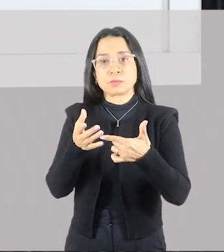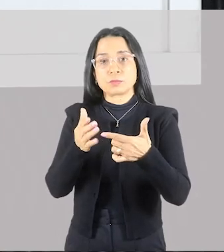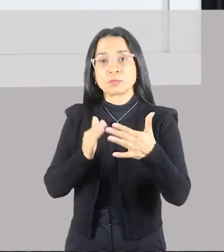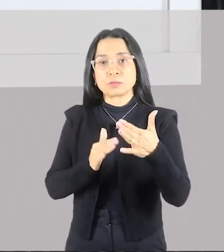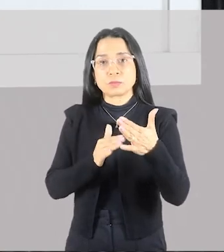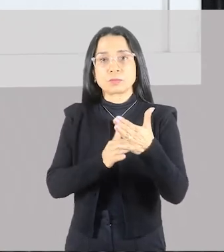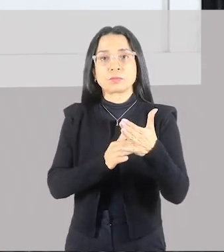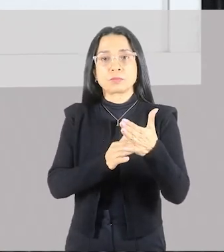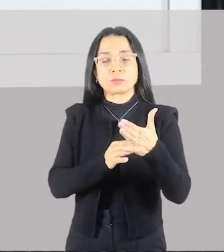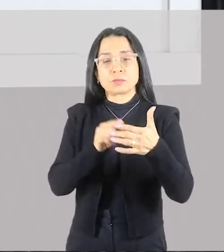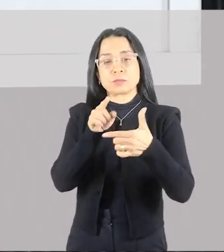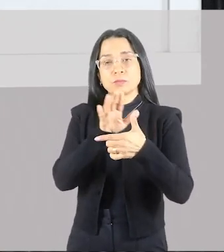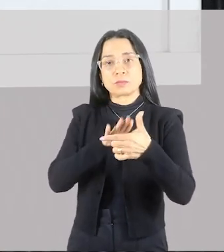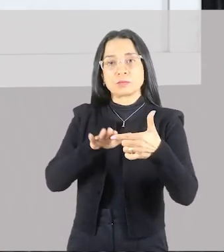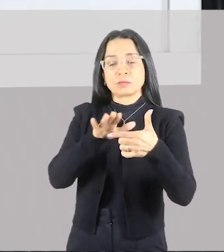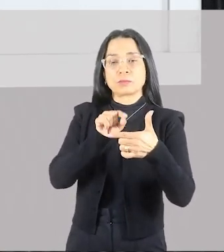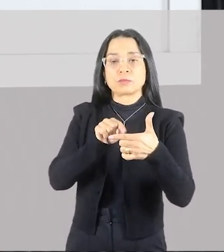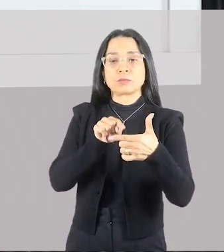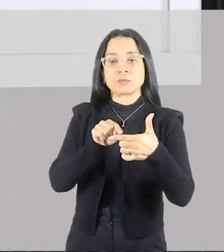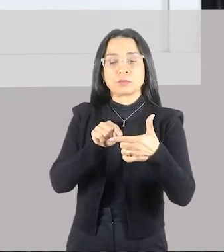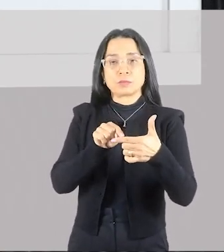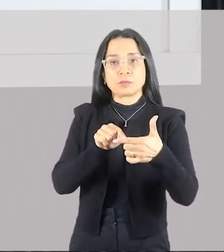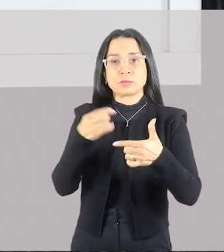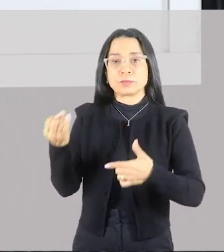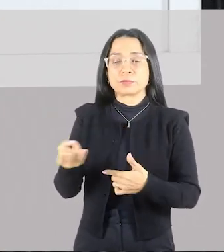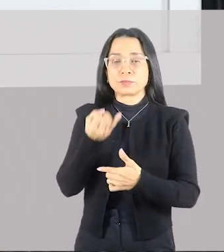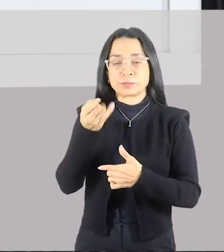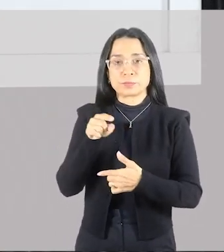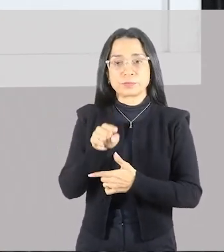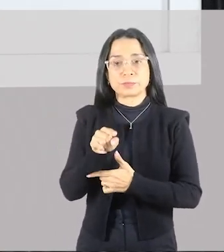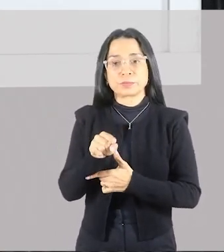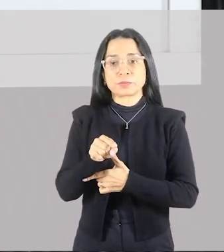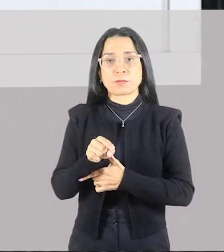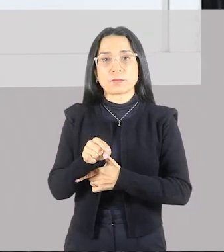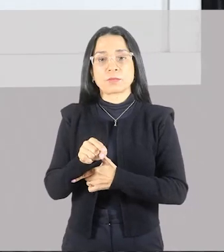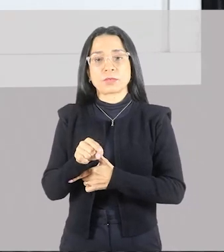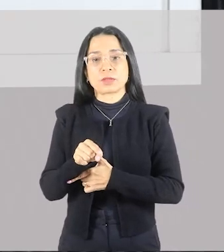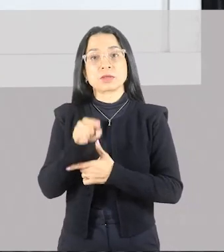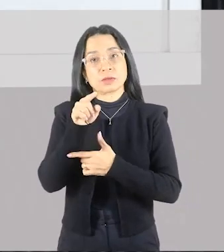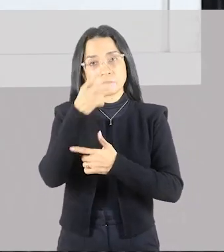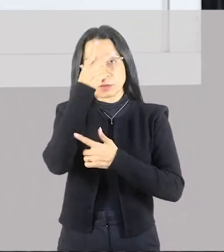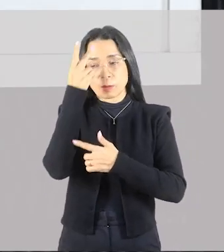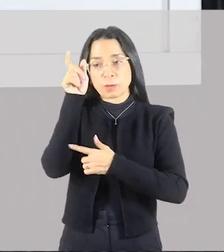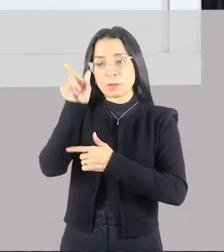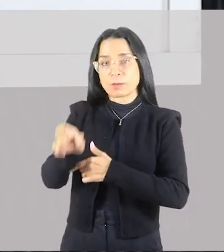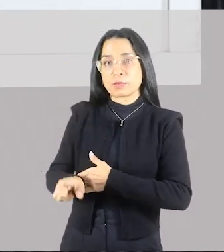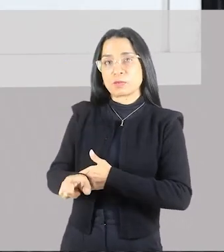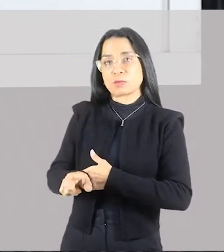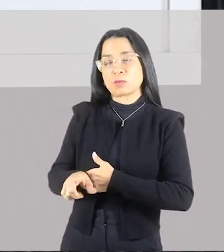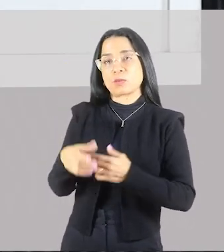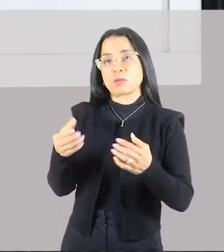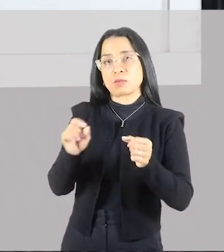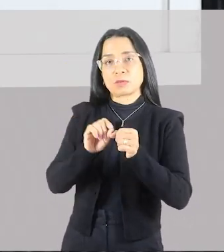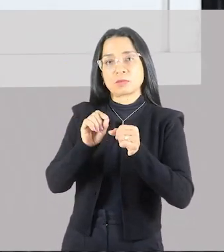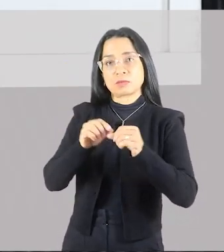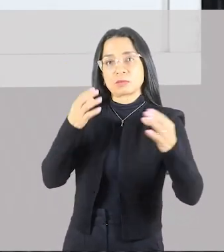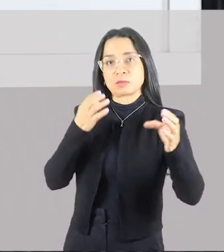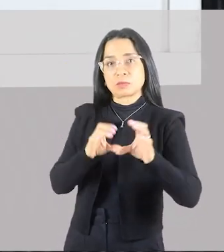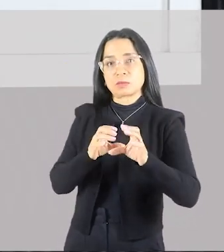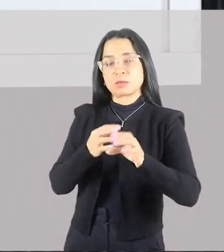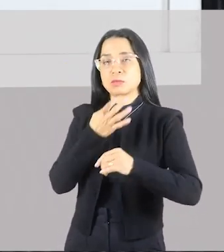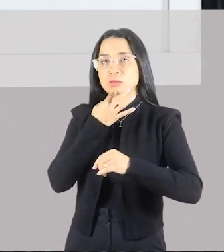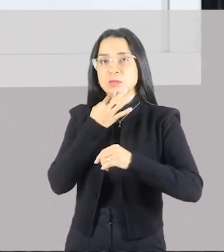delimitado por essas figuras, tá? Então, é importante que o concurseiro, né, que ele conheça as fórmulas